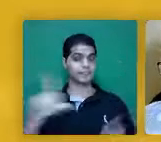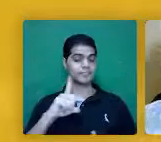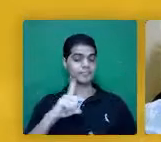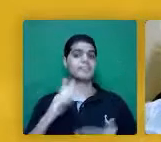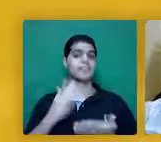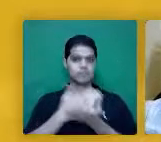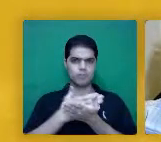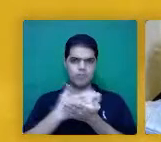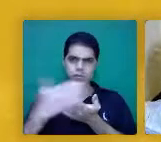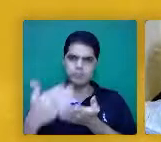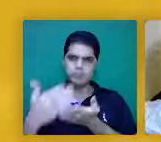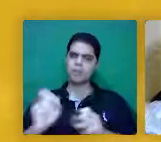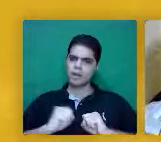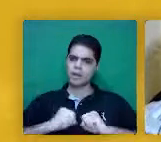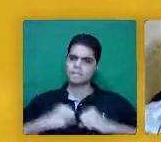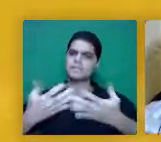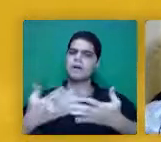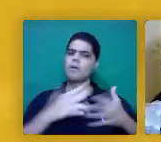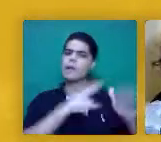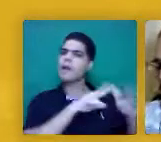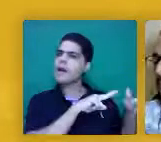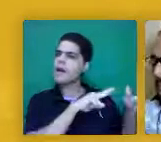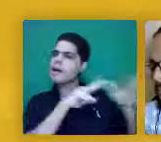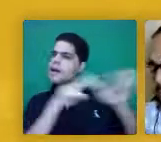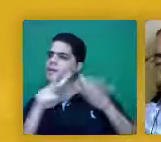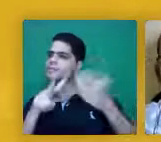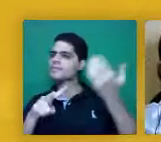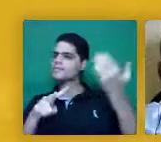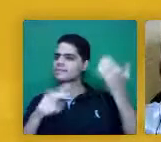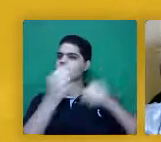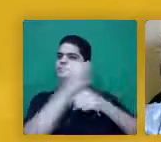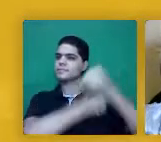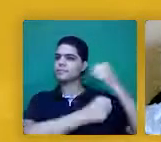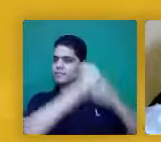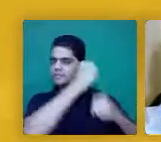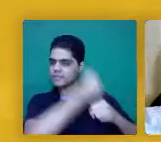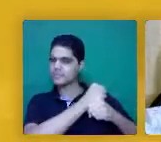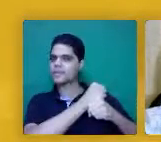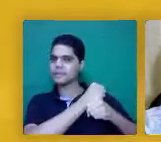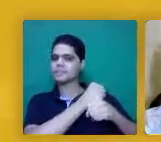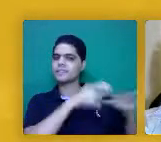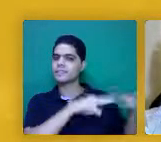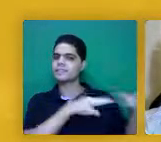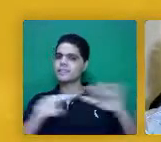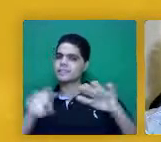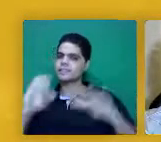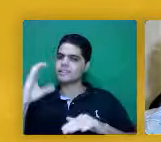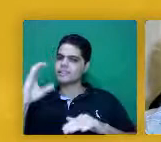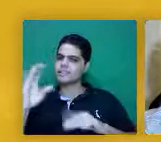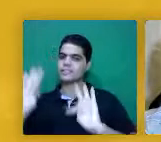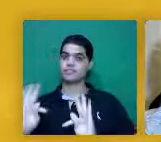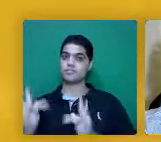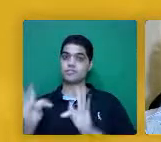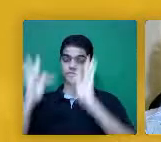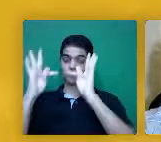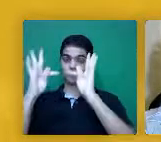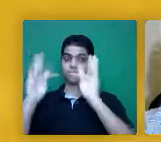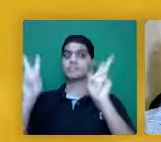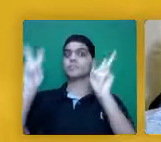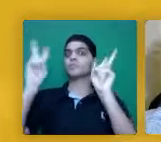veio da Semana Nacional de Ciência e Tecnologia do ano passado, ela tem como tema inteligência artificial. Então, a gente